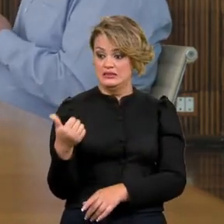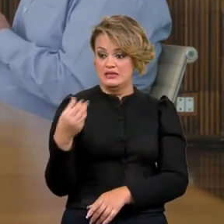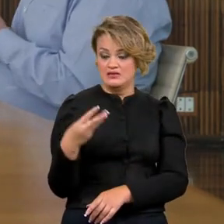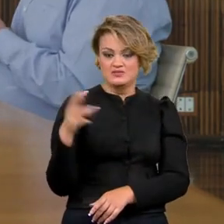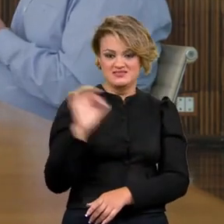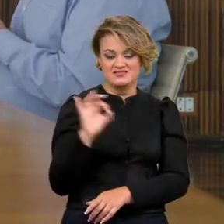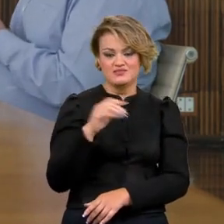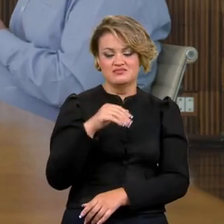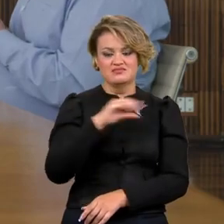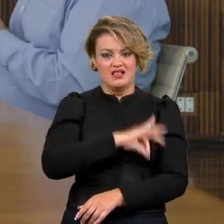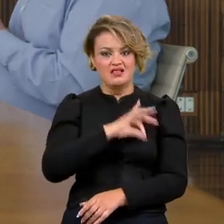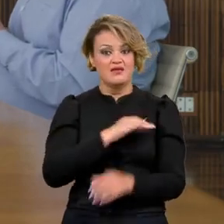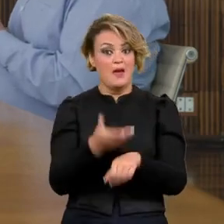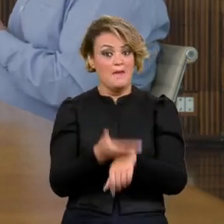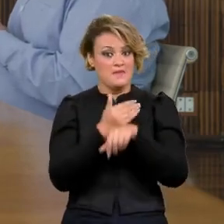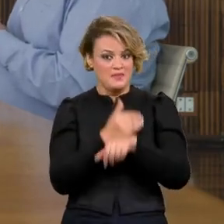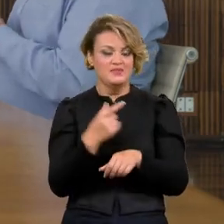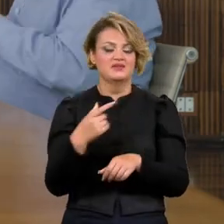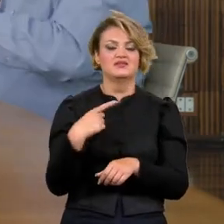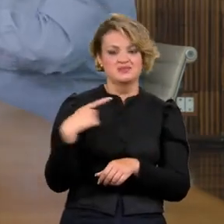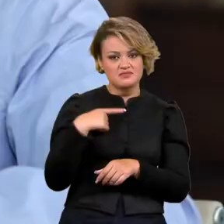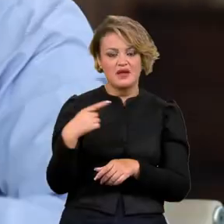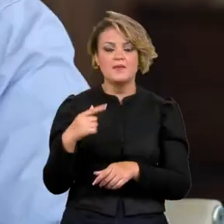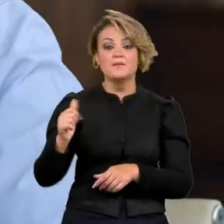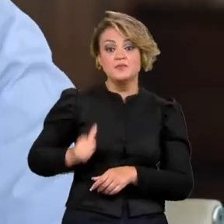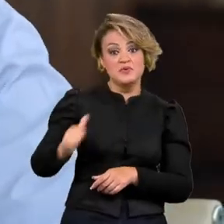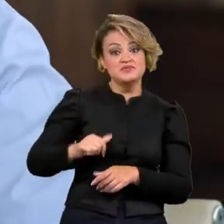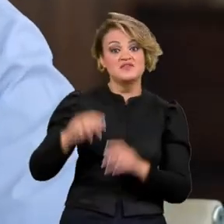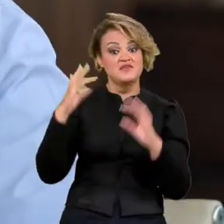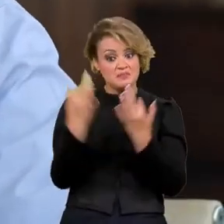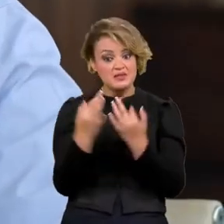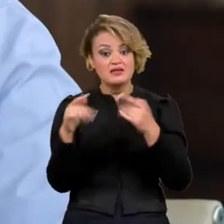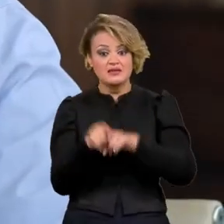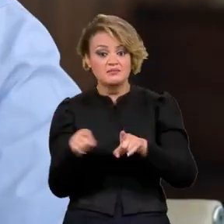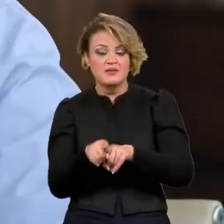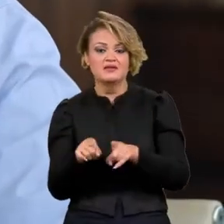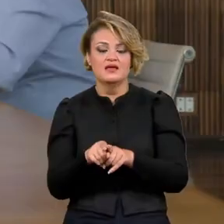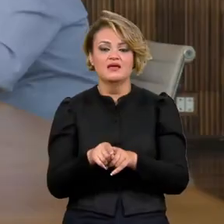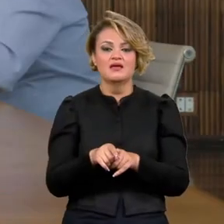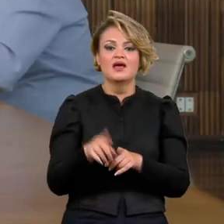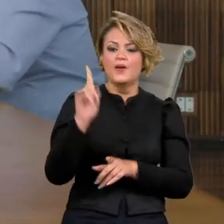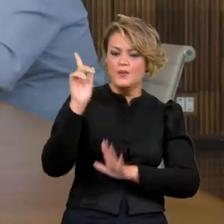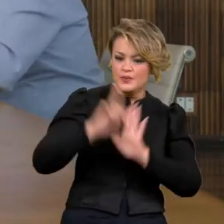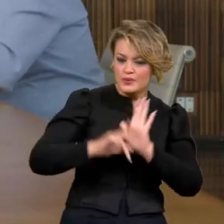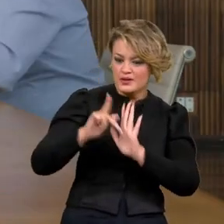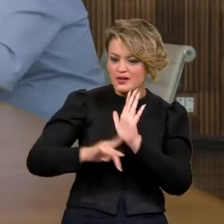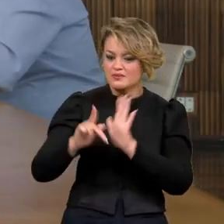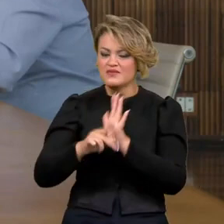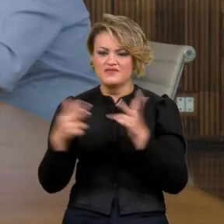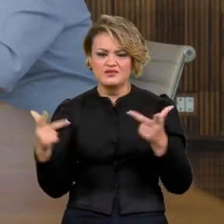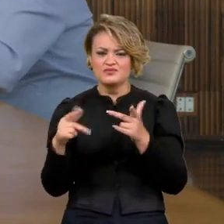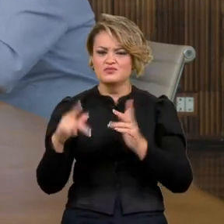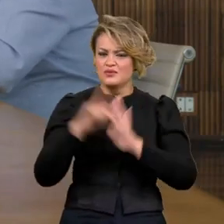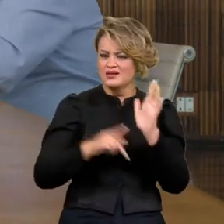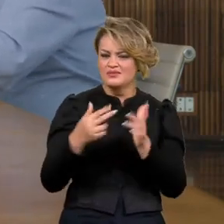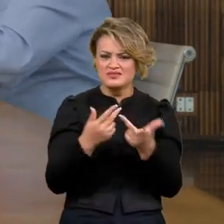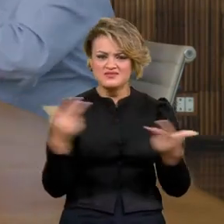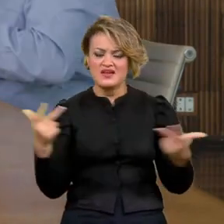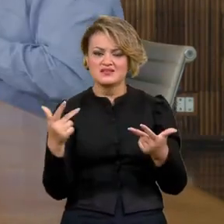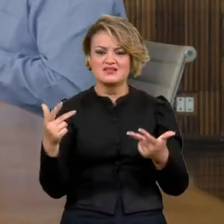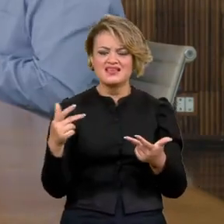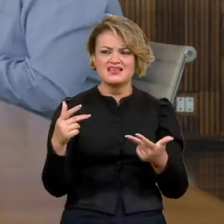aquele que você falou né era um programa anterior quer dizer são várias coisas mas que no final das contas você Vai somando né